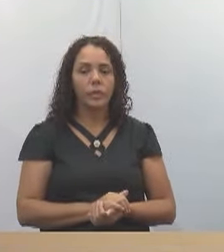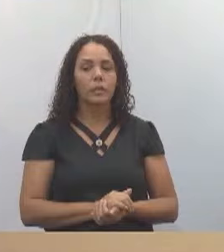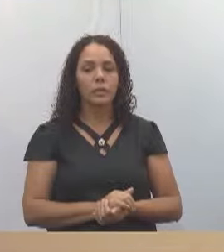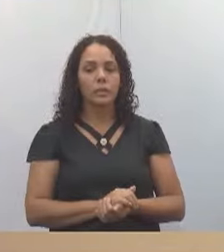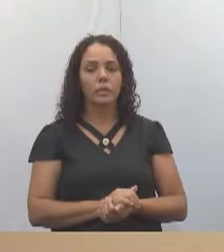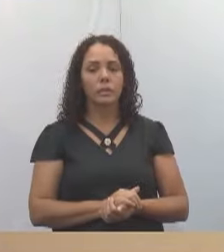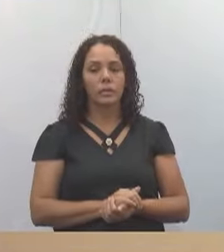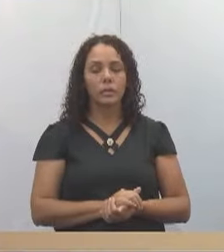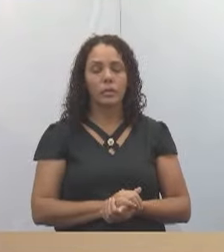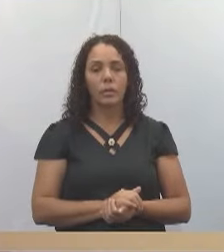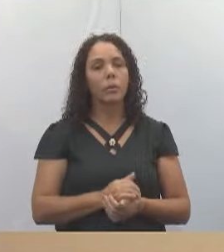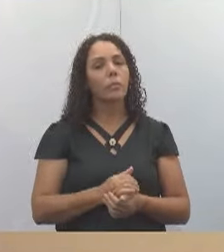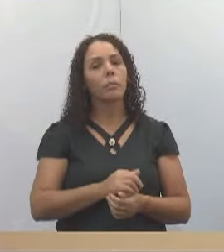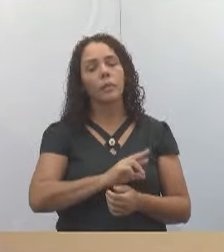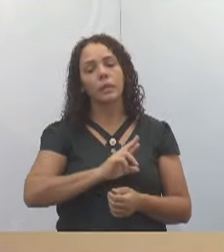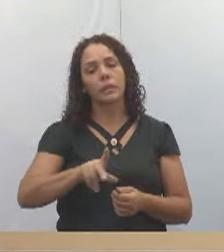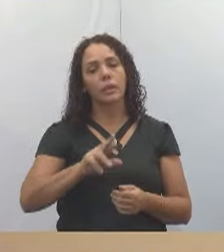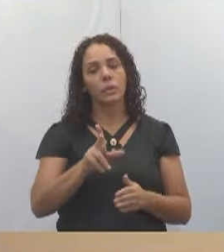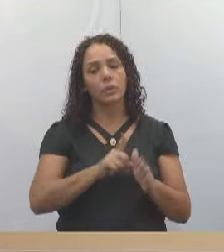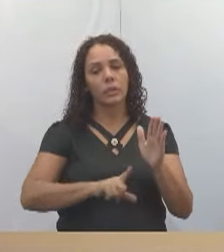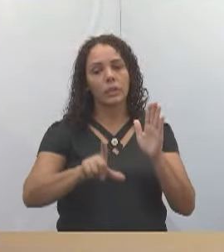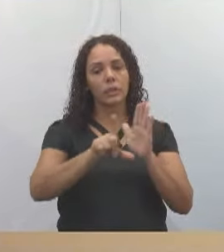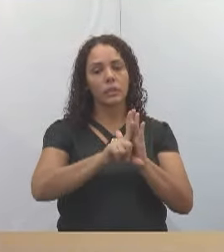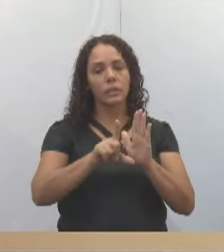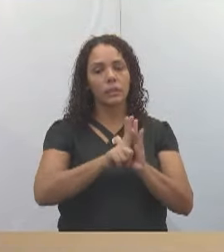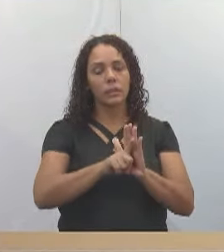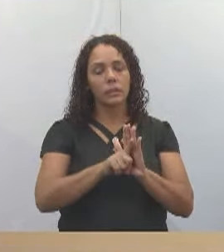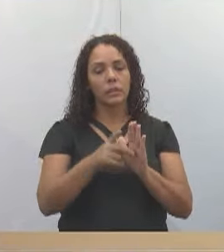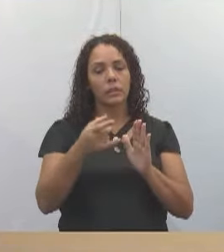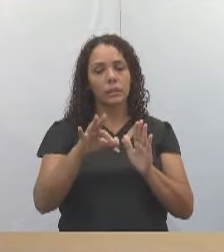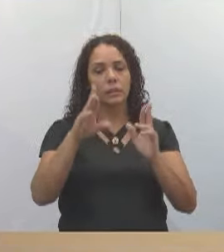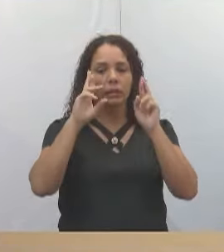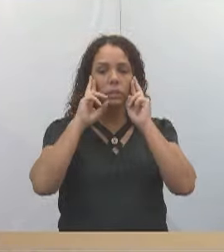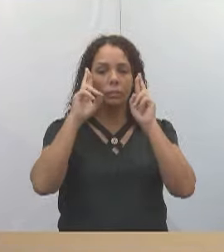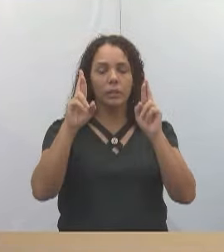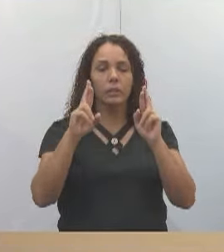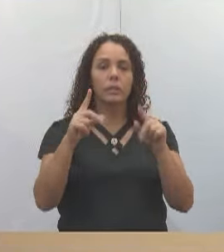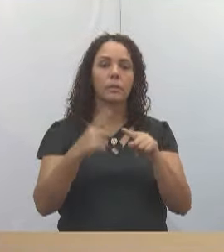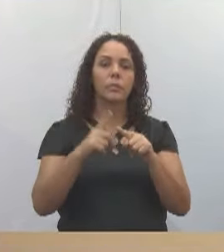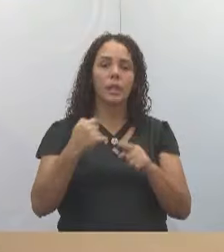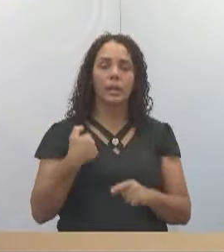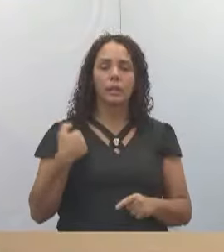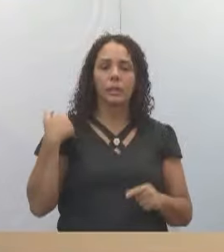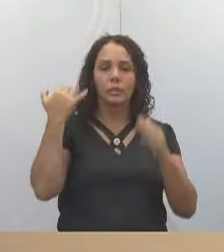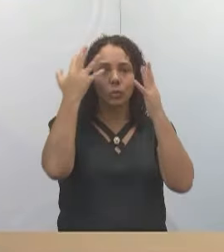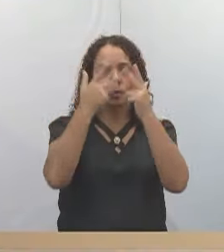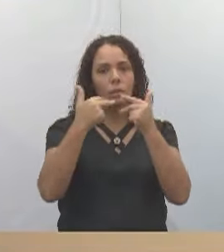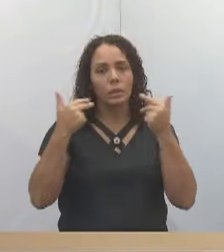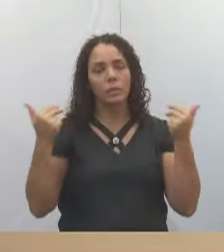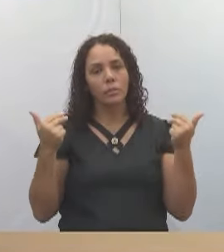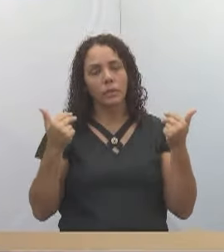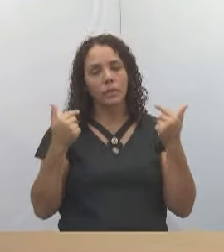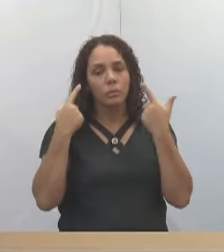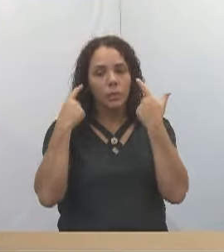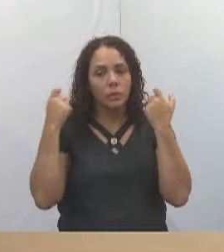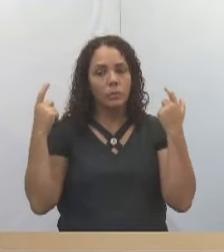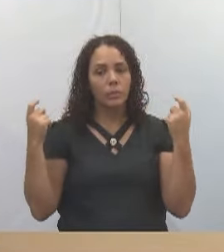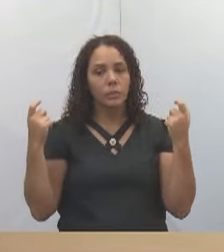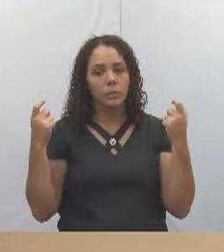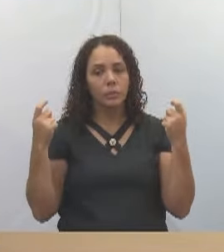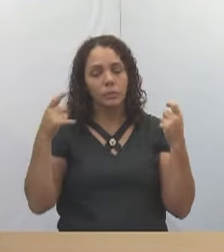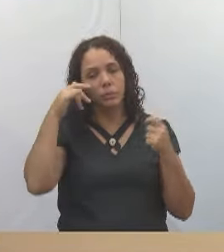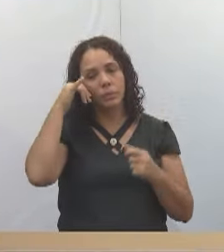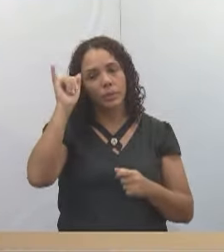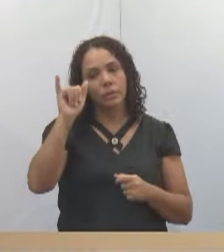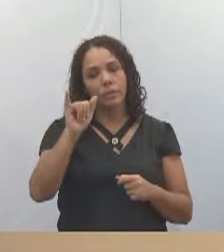ser objeto de lei. C. Respeitar a idade do animal para suportar o barulho, para não submeter